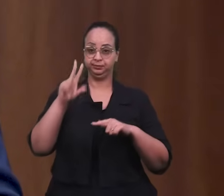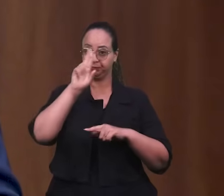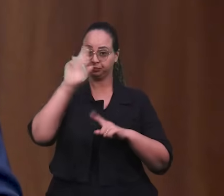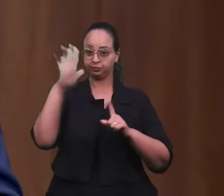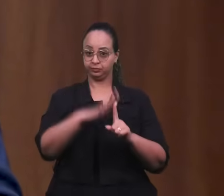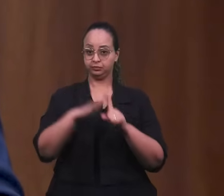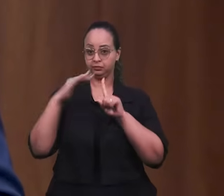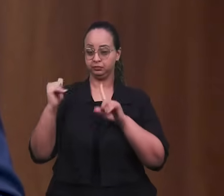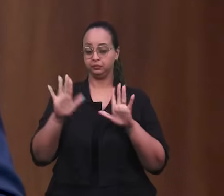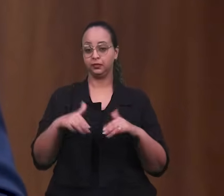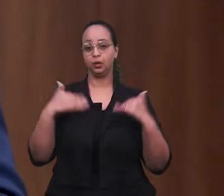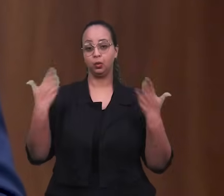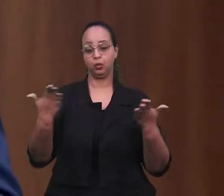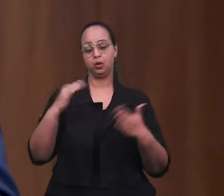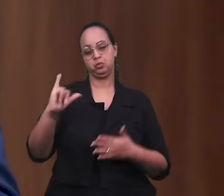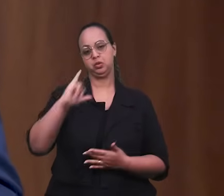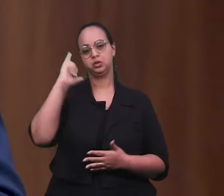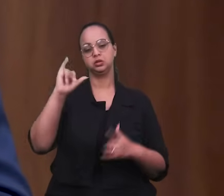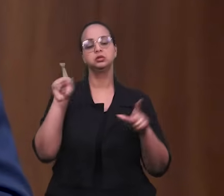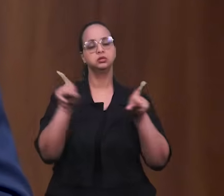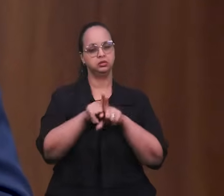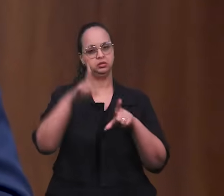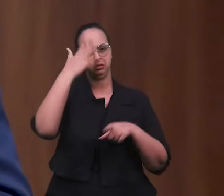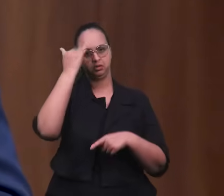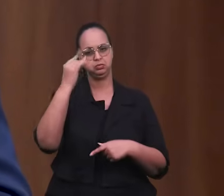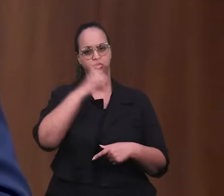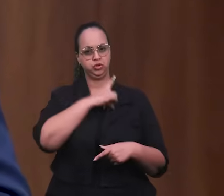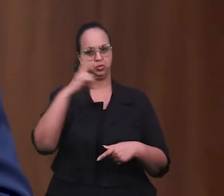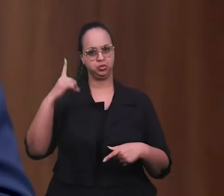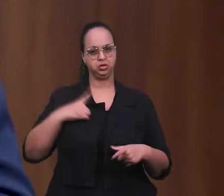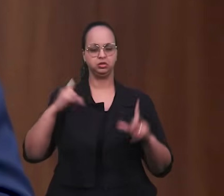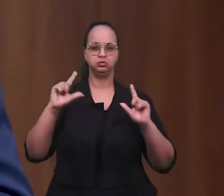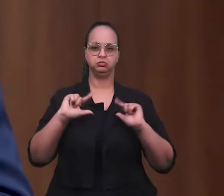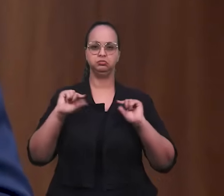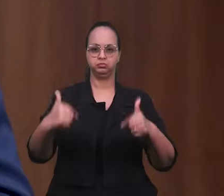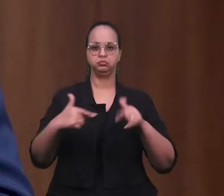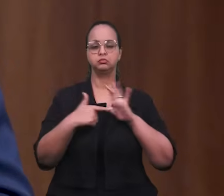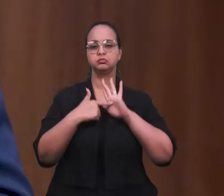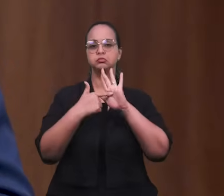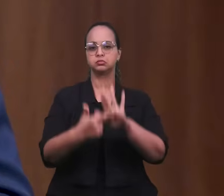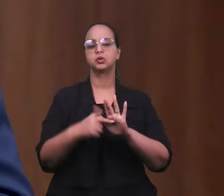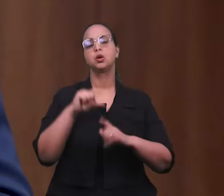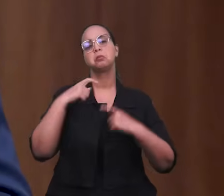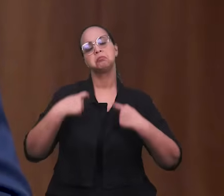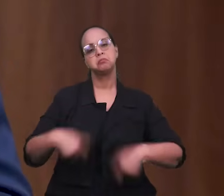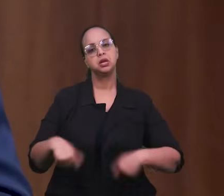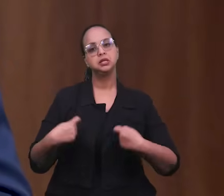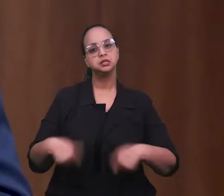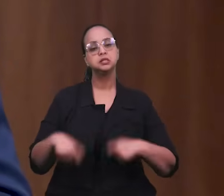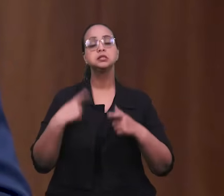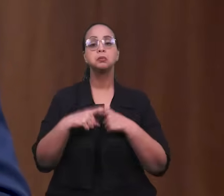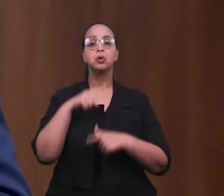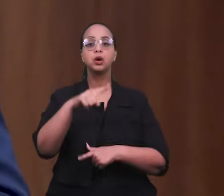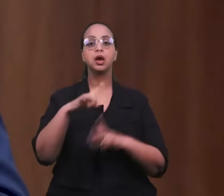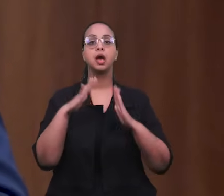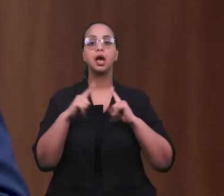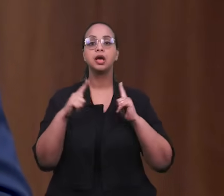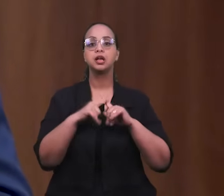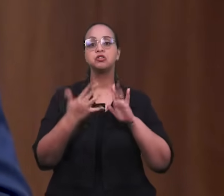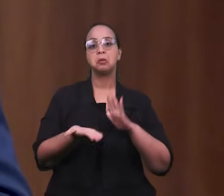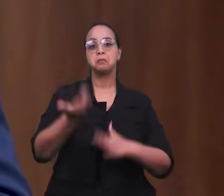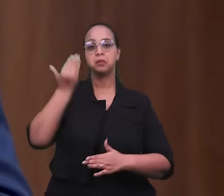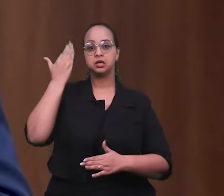seu chamado. Nós aprendemos que os diaconatos eles foram levantados por uma necessidade que a igreja